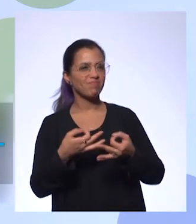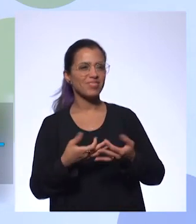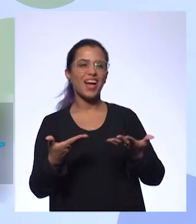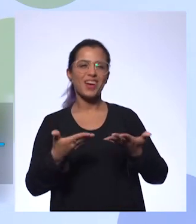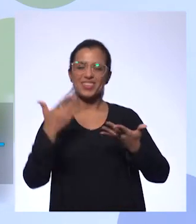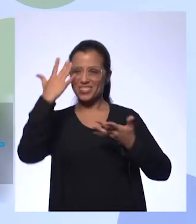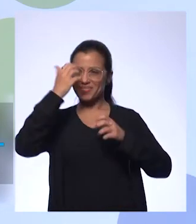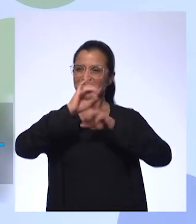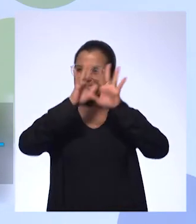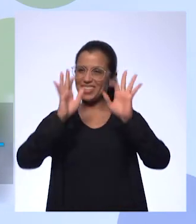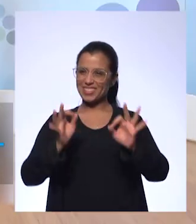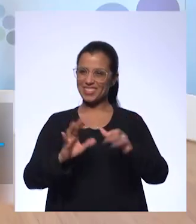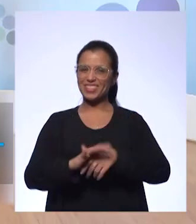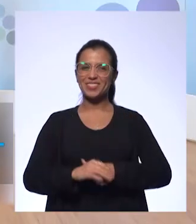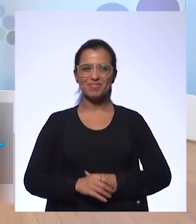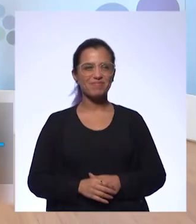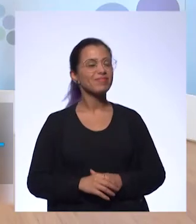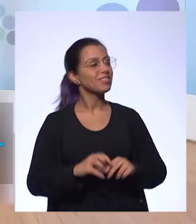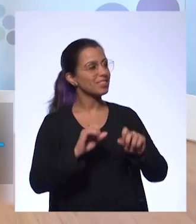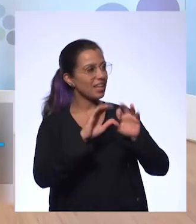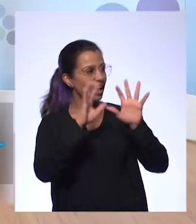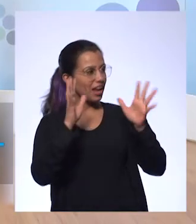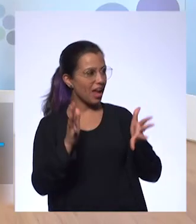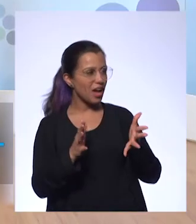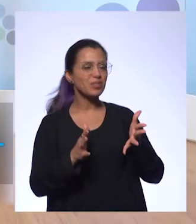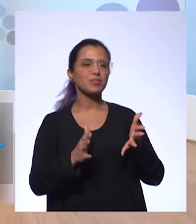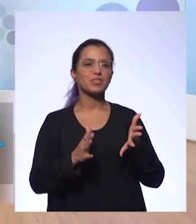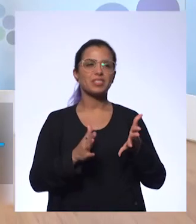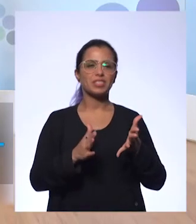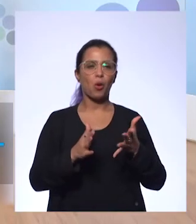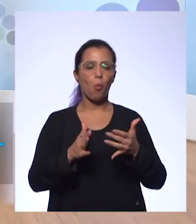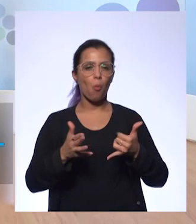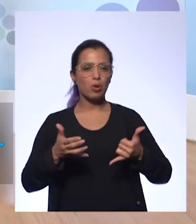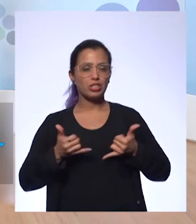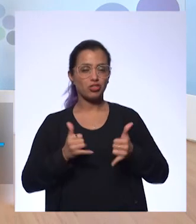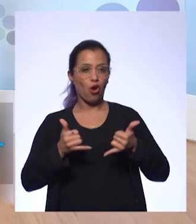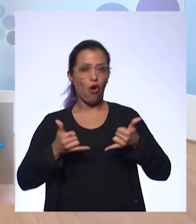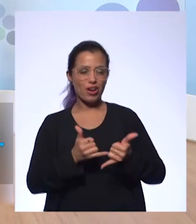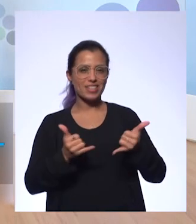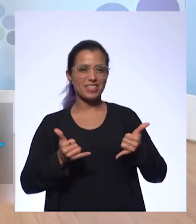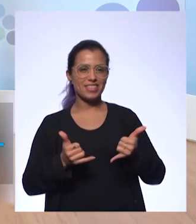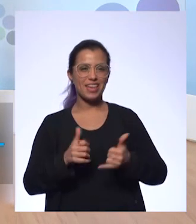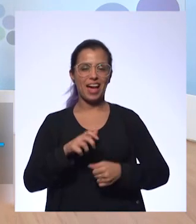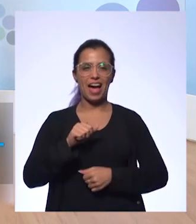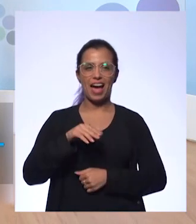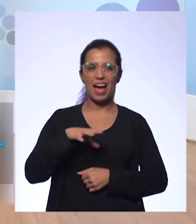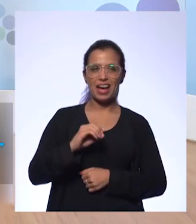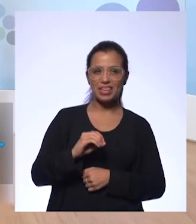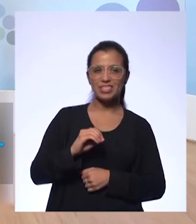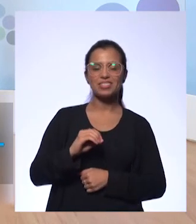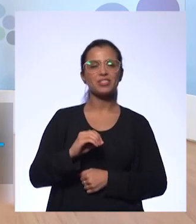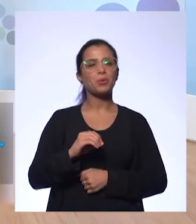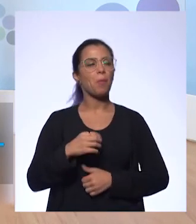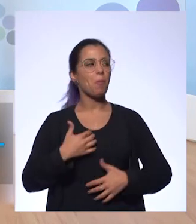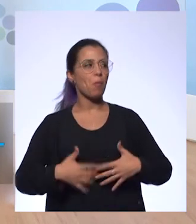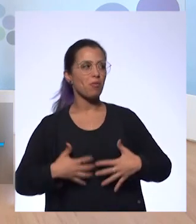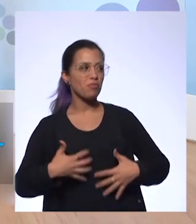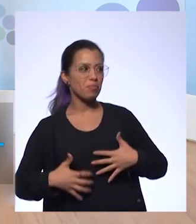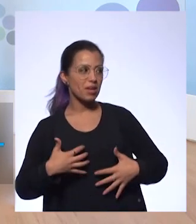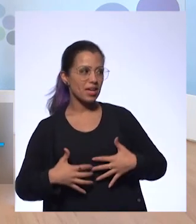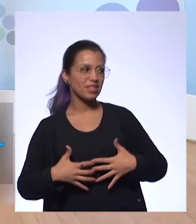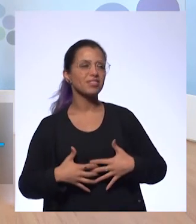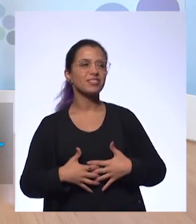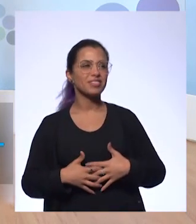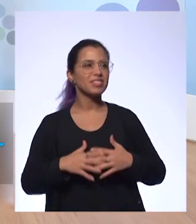mais claro, né, Fábio? Claro, né? Entre choque, ácido, movimento peristáltico, a